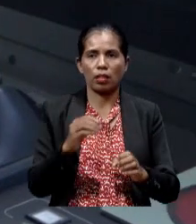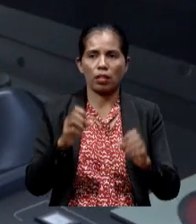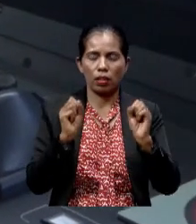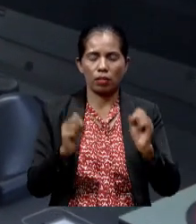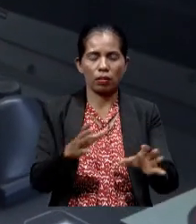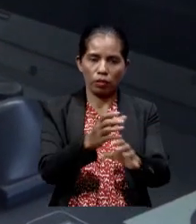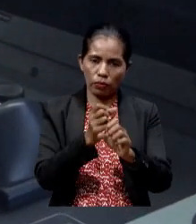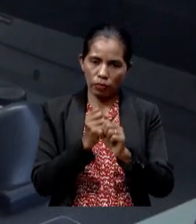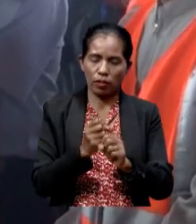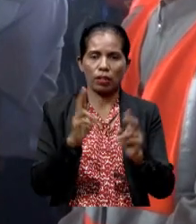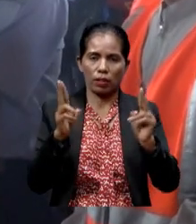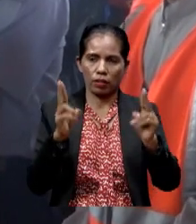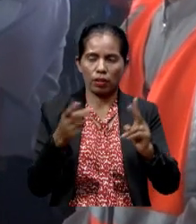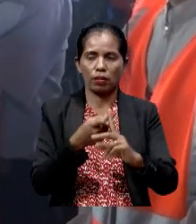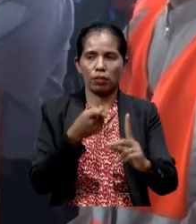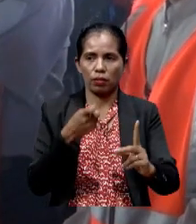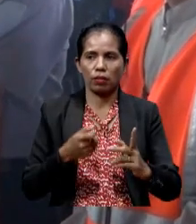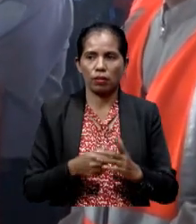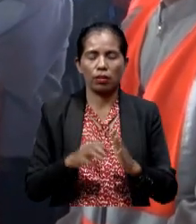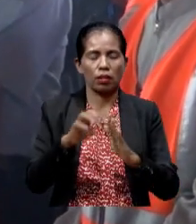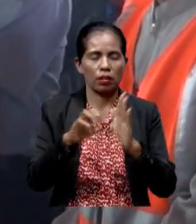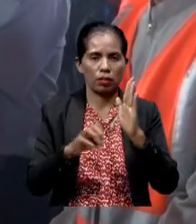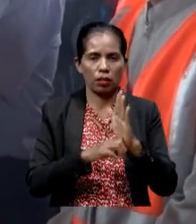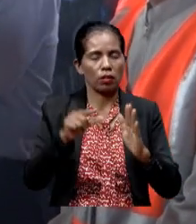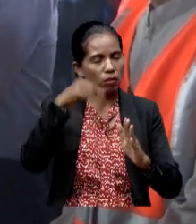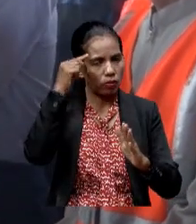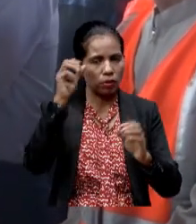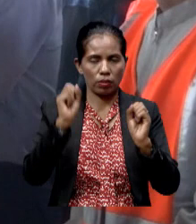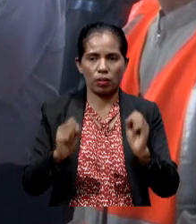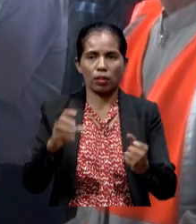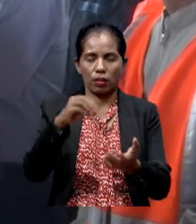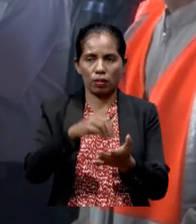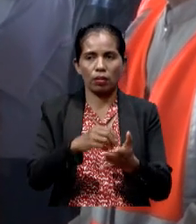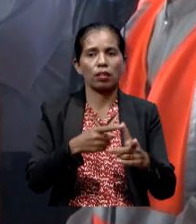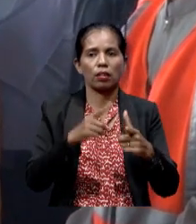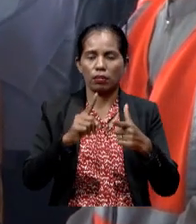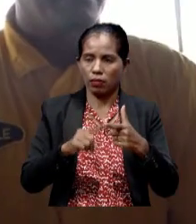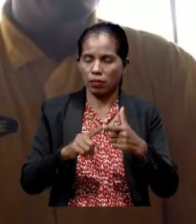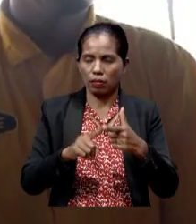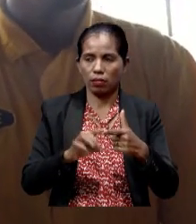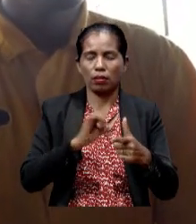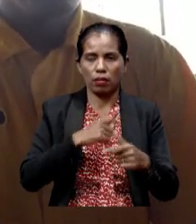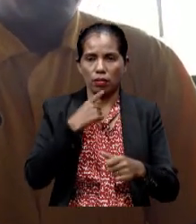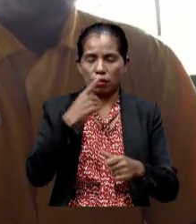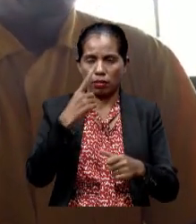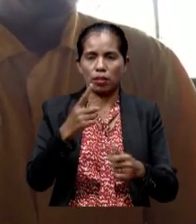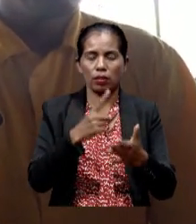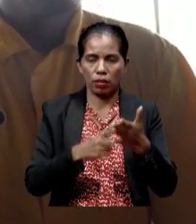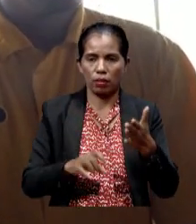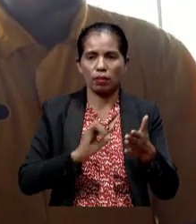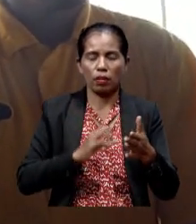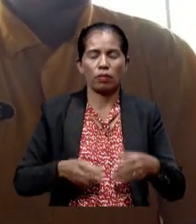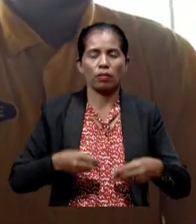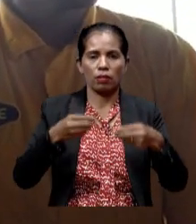rola parte si parte estado tem que rola governo tem que rola e depois o hen até por coisa da mas foi instrução no